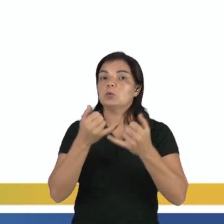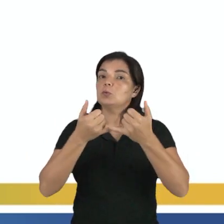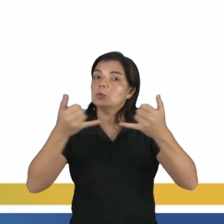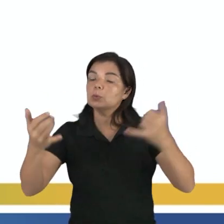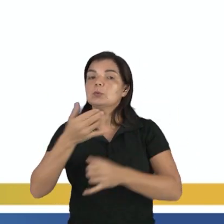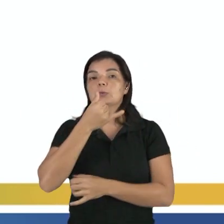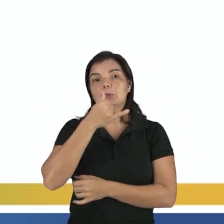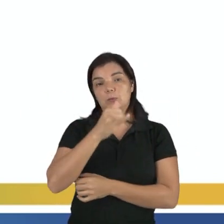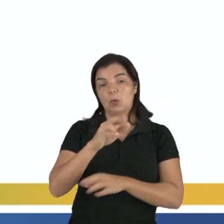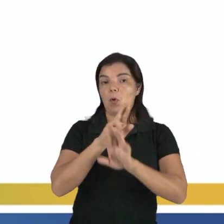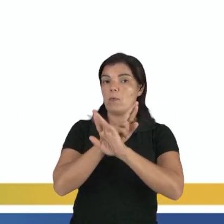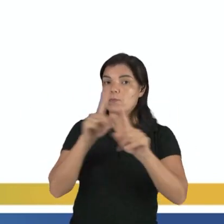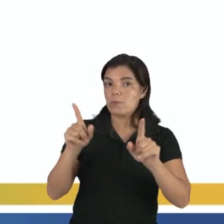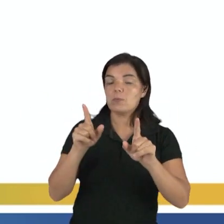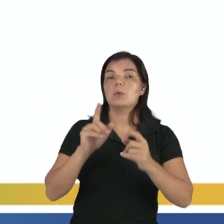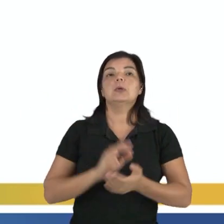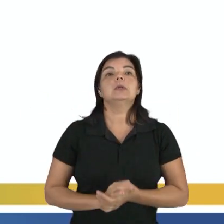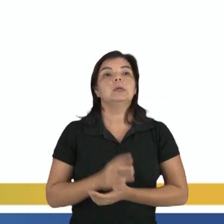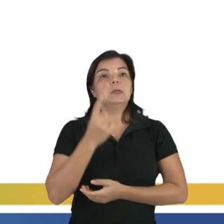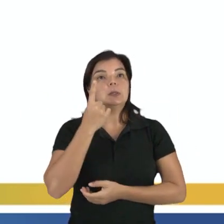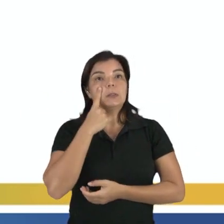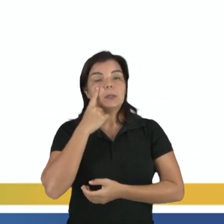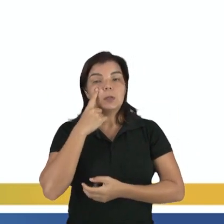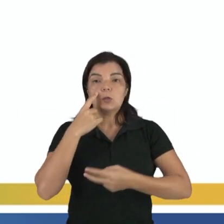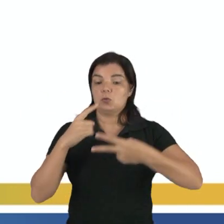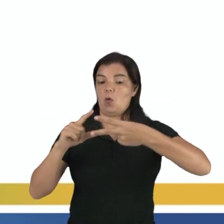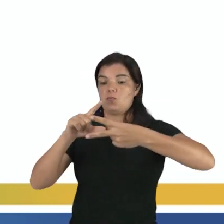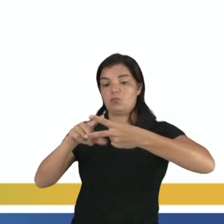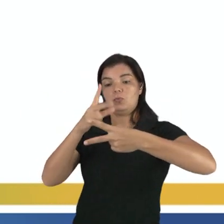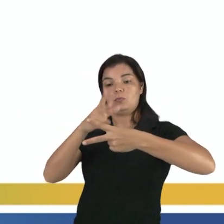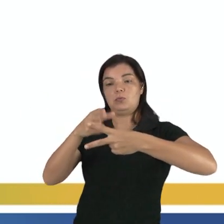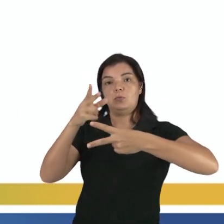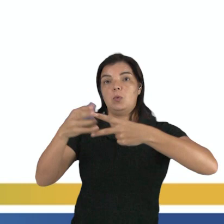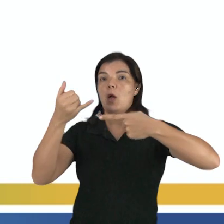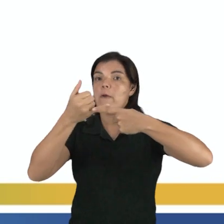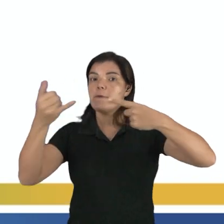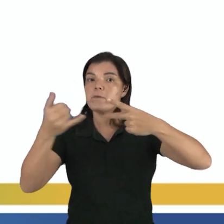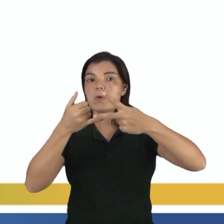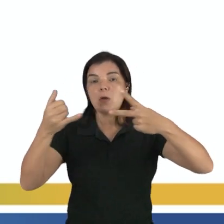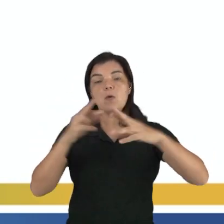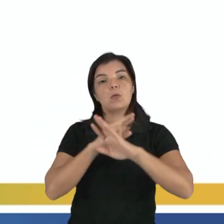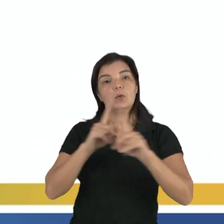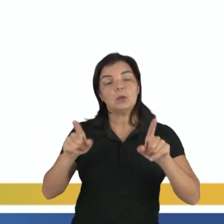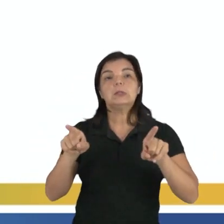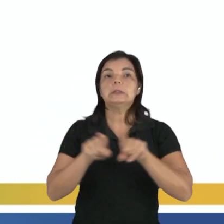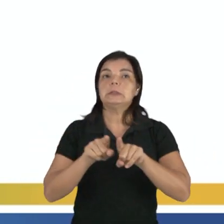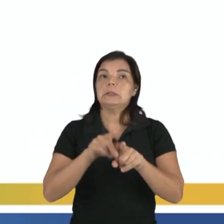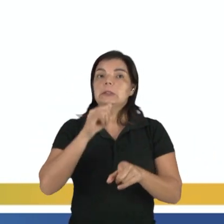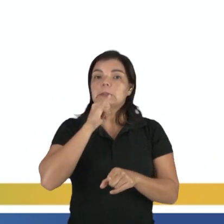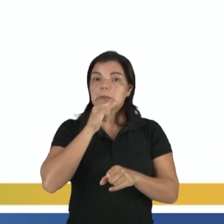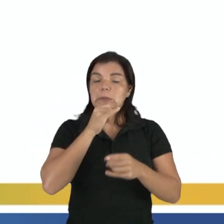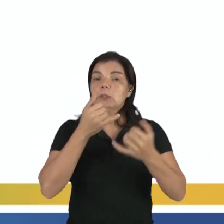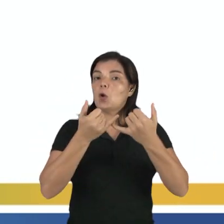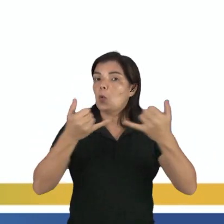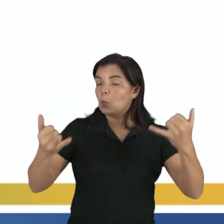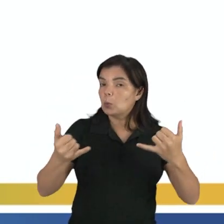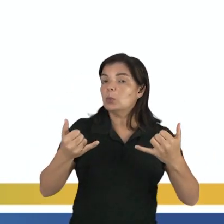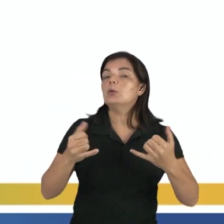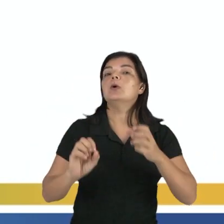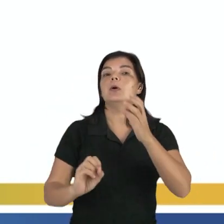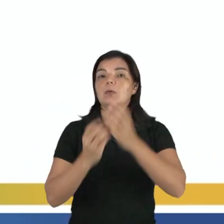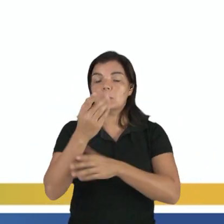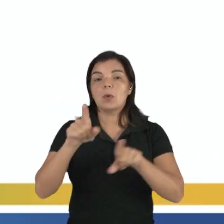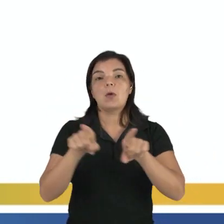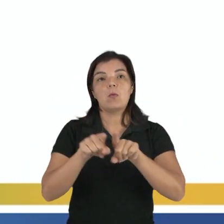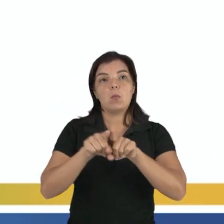circuito né enfim os diferentes né Então que horas vão estar em paralelo em fios diferentes vende que aqui se uma corrente fluir ela